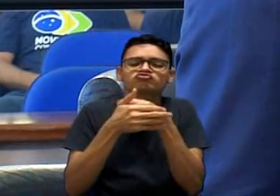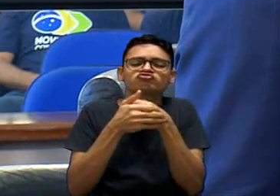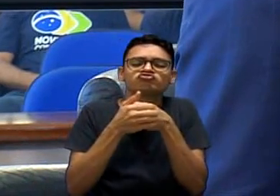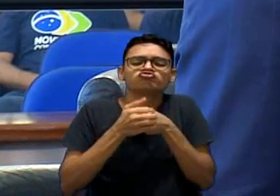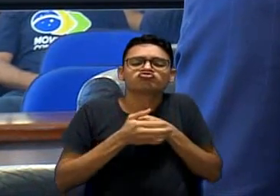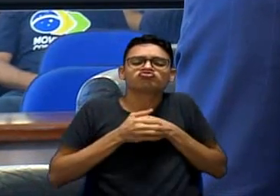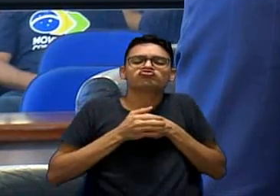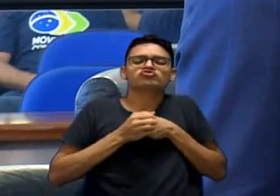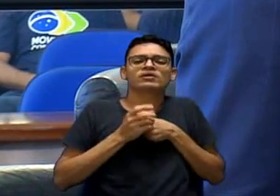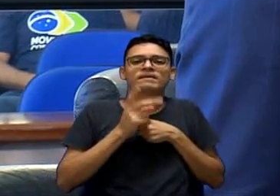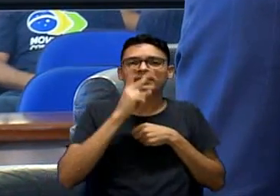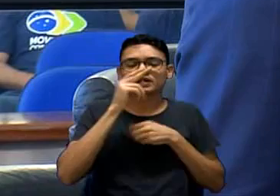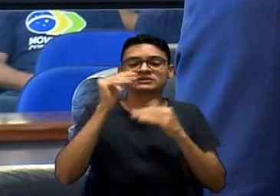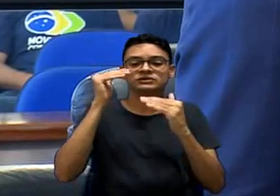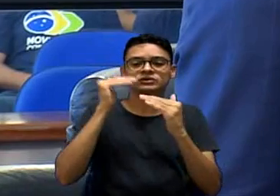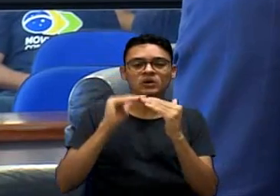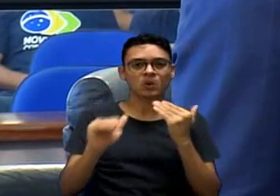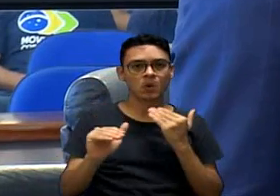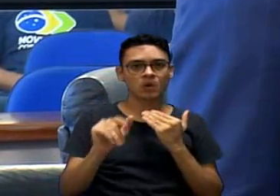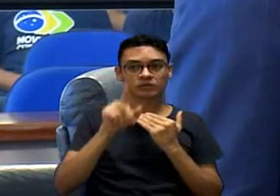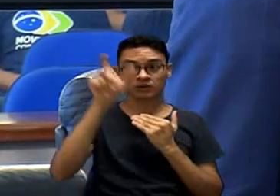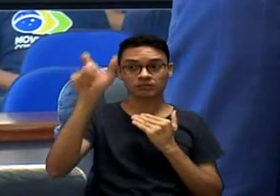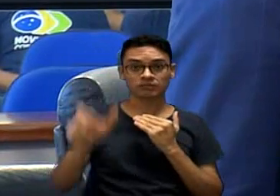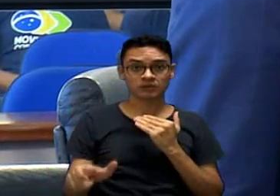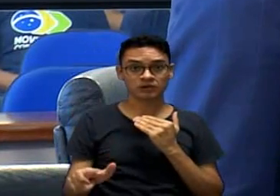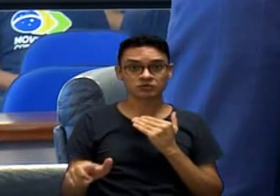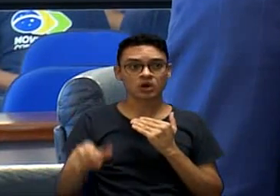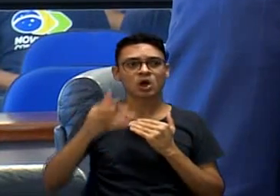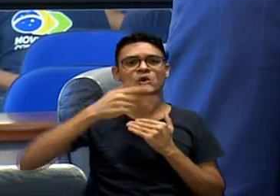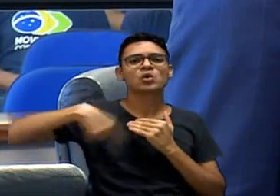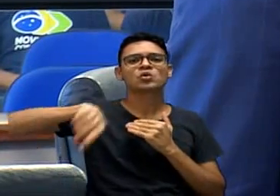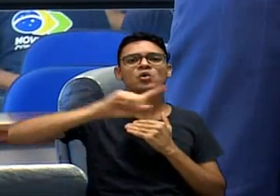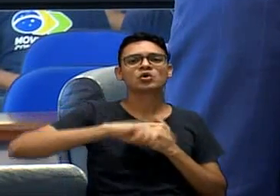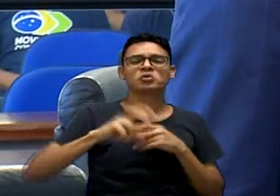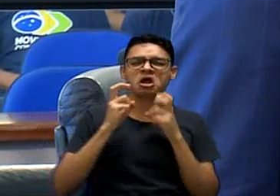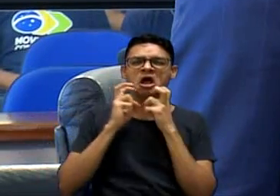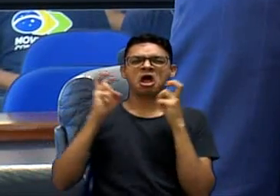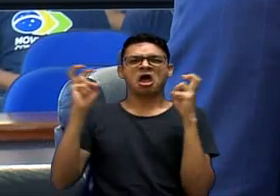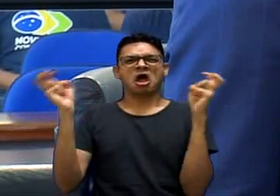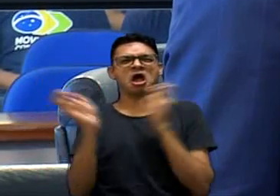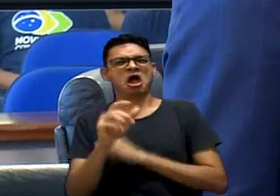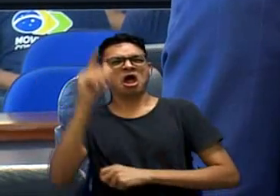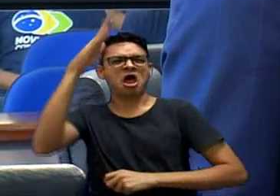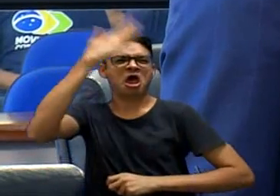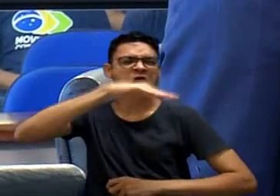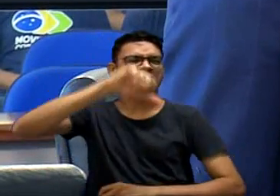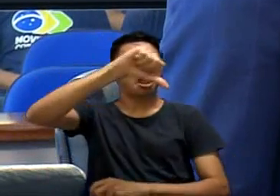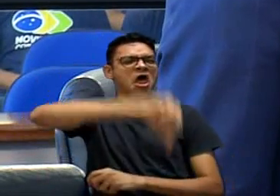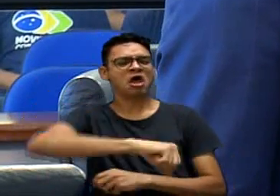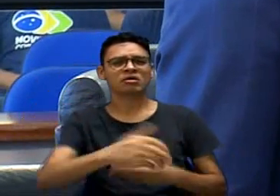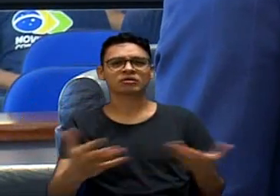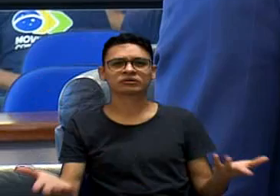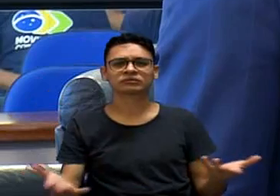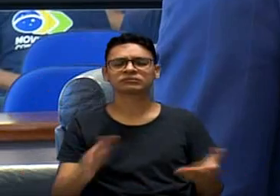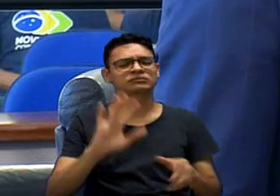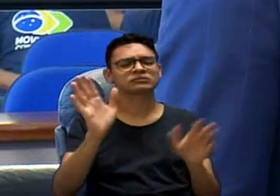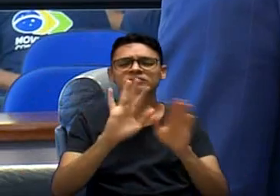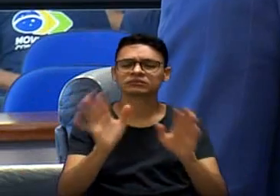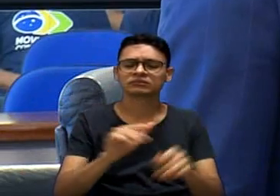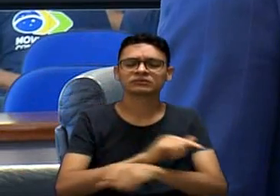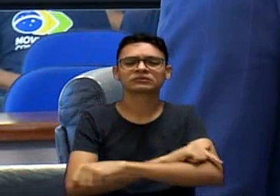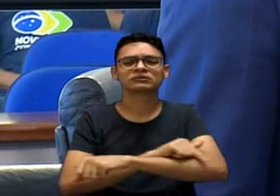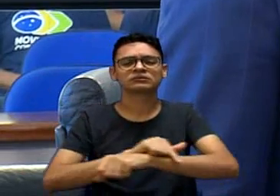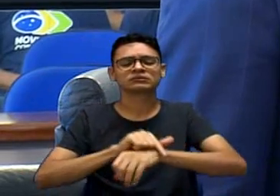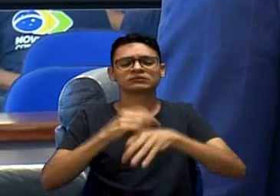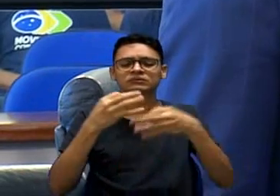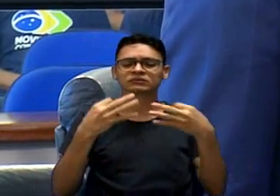feriu o político... Todos somos vaiados. Então, presidente, vamos continuar serenos.